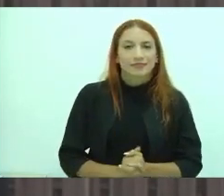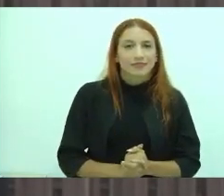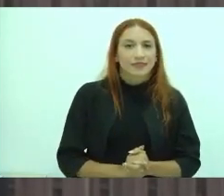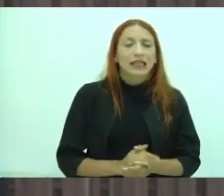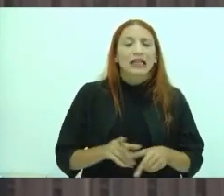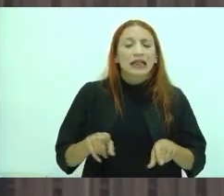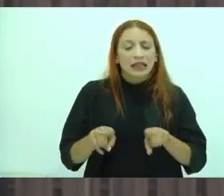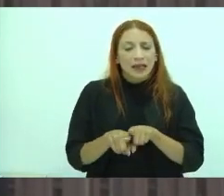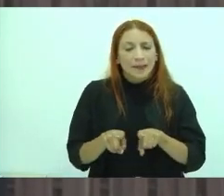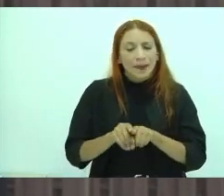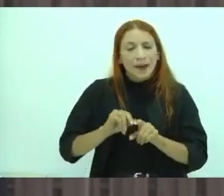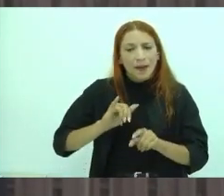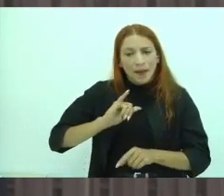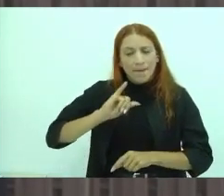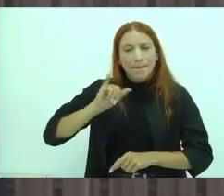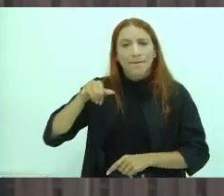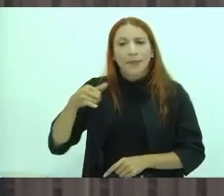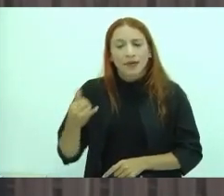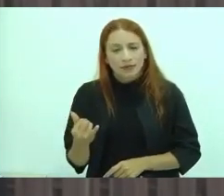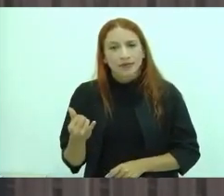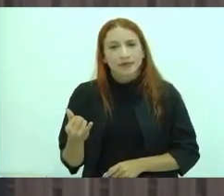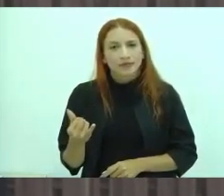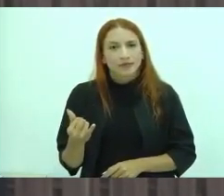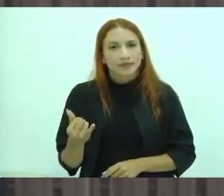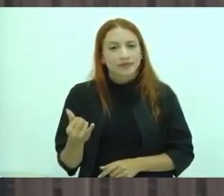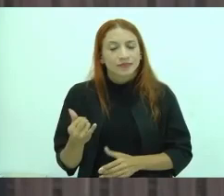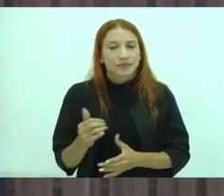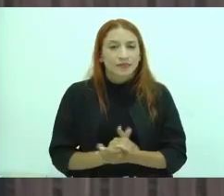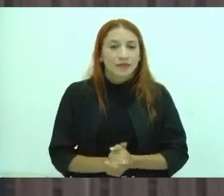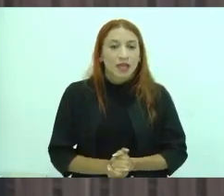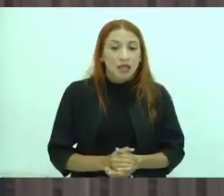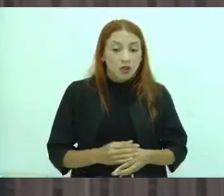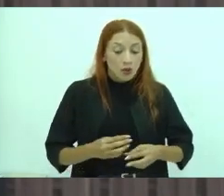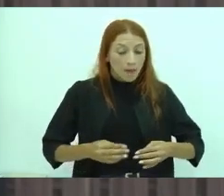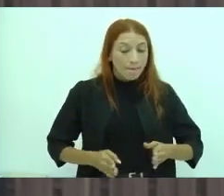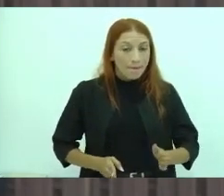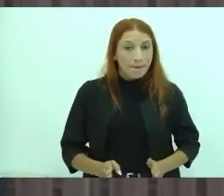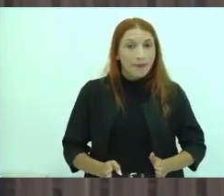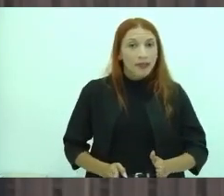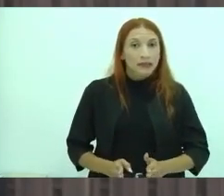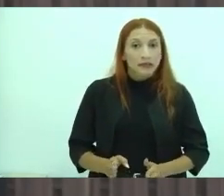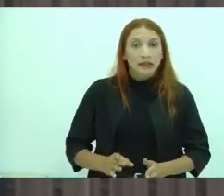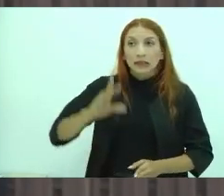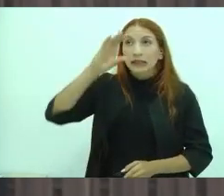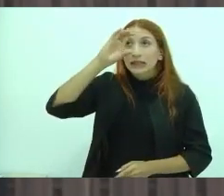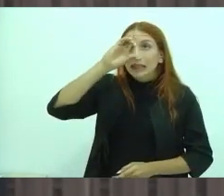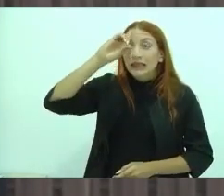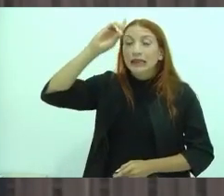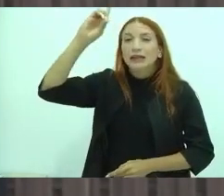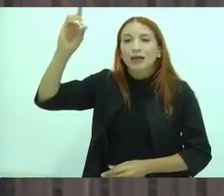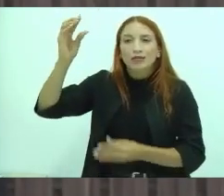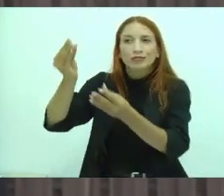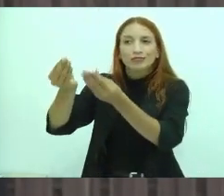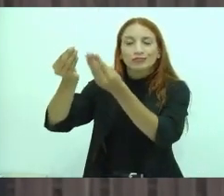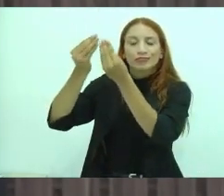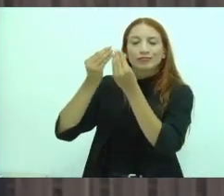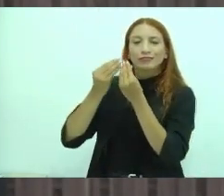dar a oportunidade de cumprir com o meu mandato que foi confiado por Deus,